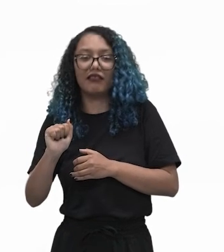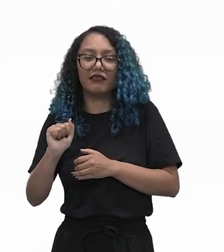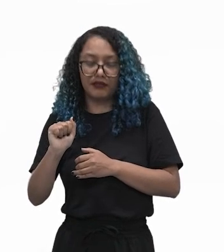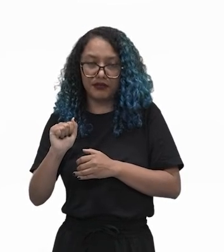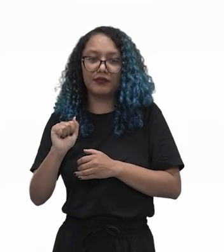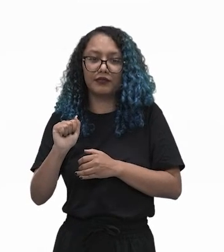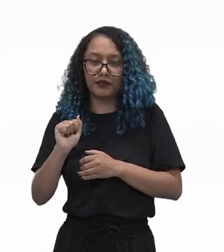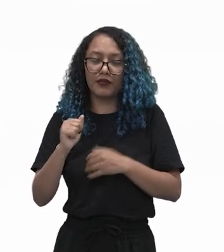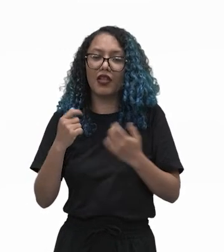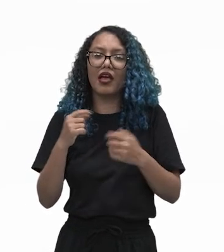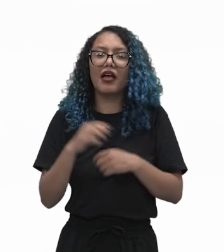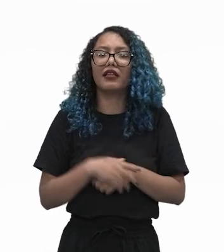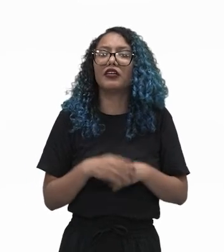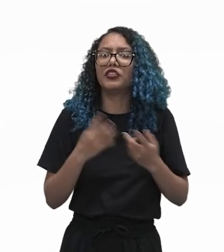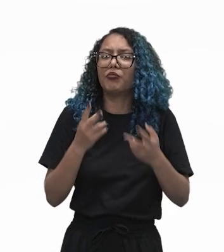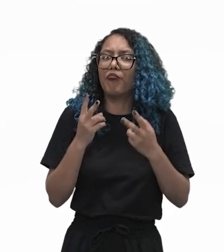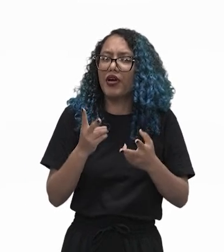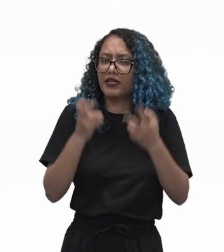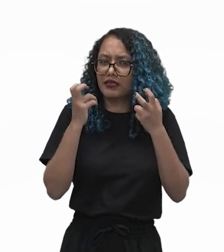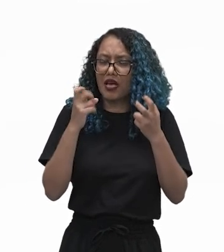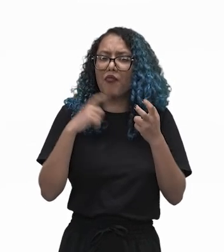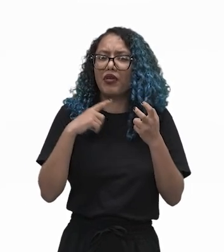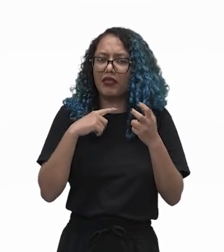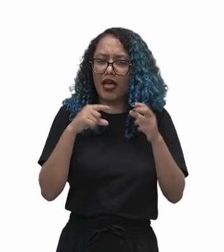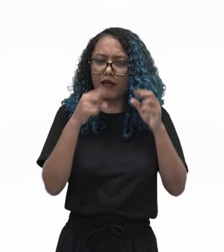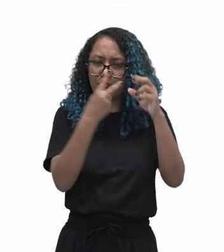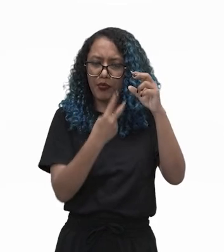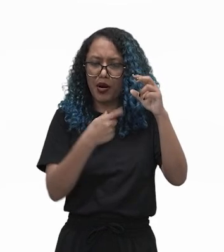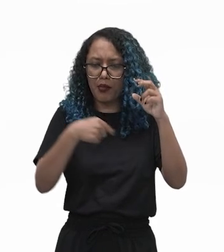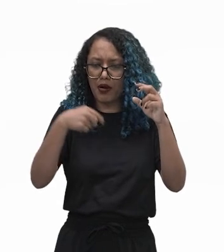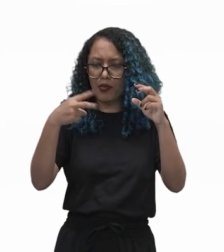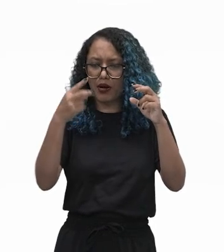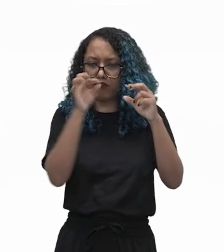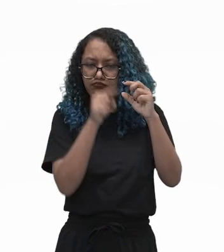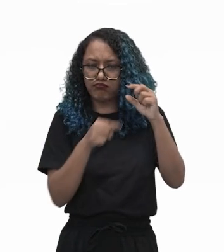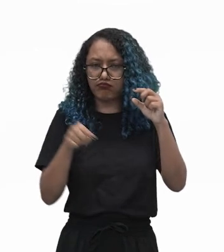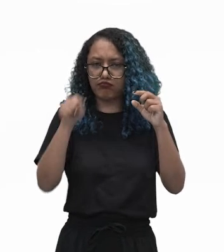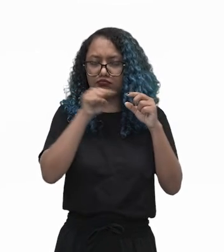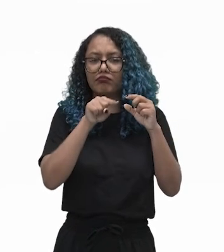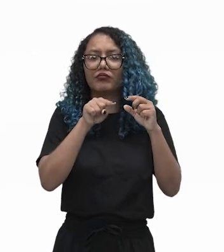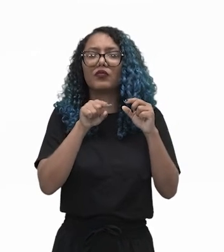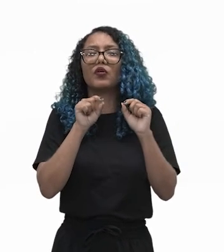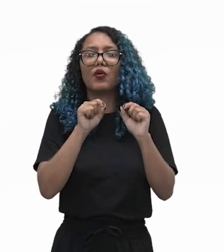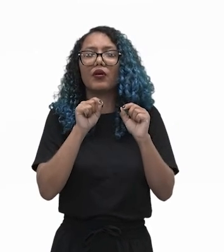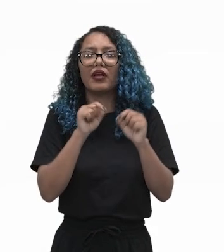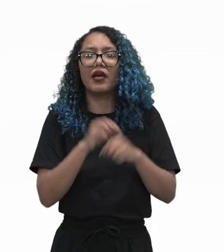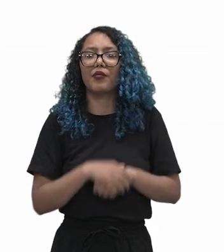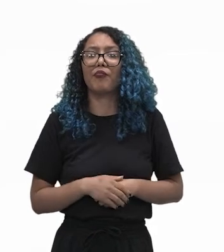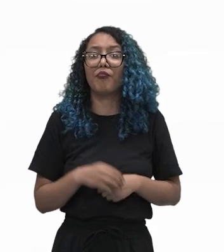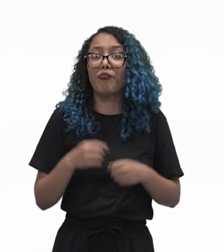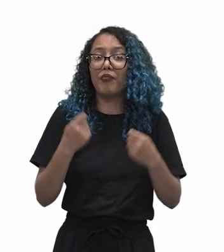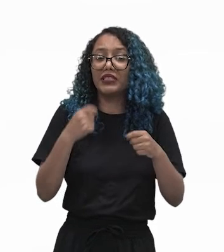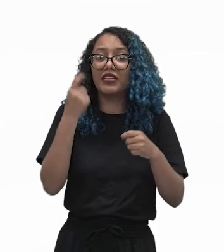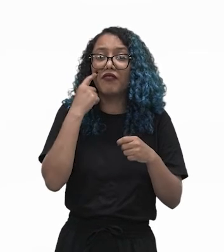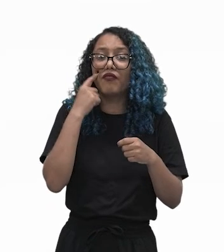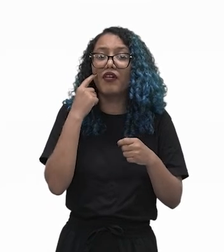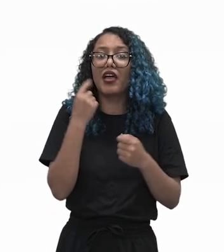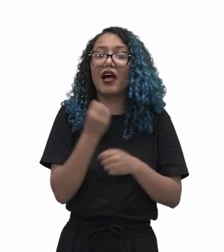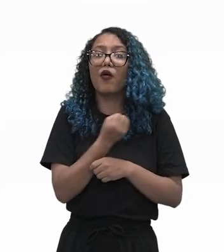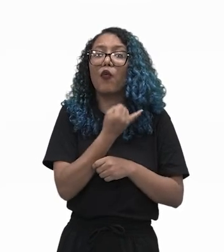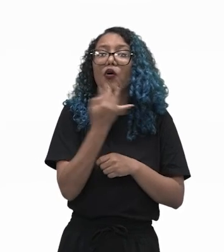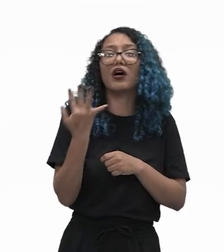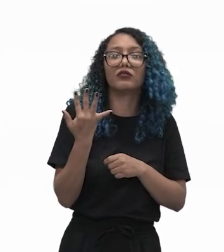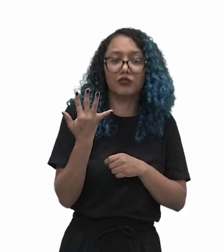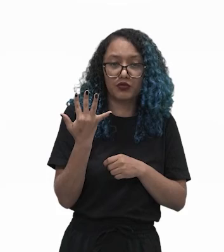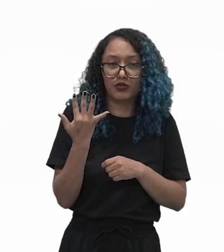que a gente identifica que a cadeia tem um núcleo aromático, a gente vai classificar de acordo com o número de núcleos aromáticos. Se só tem